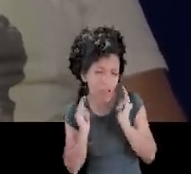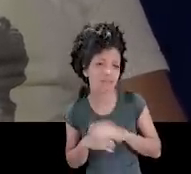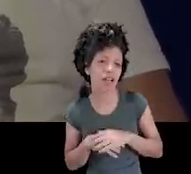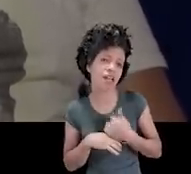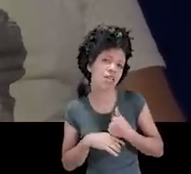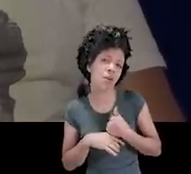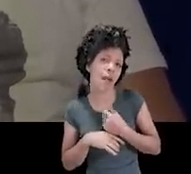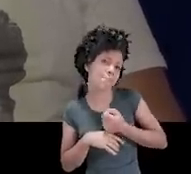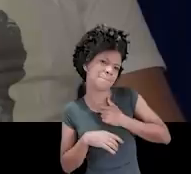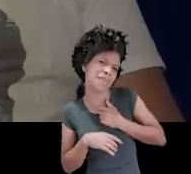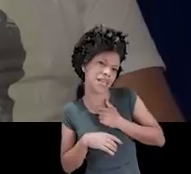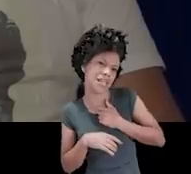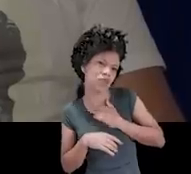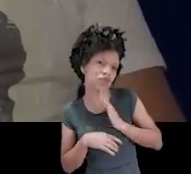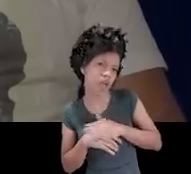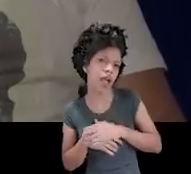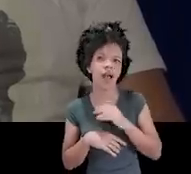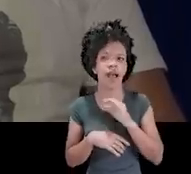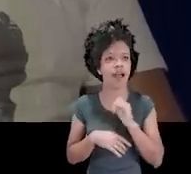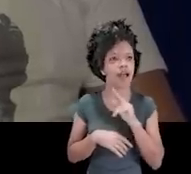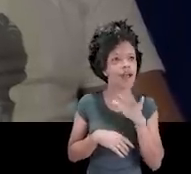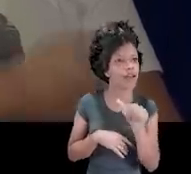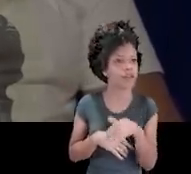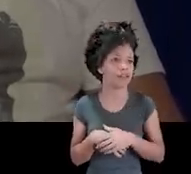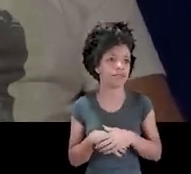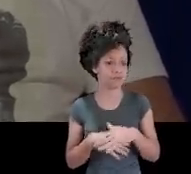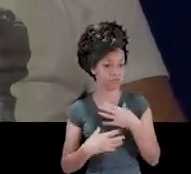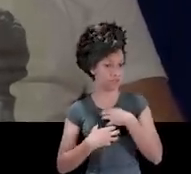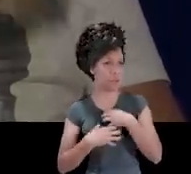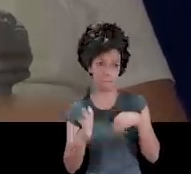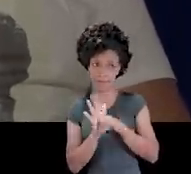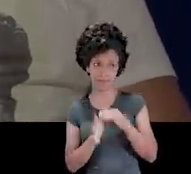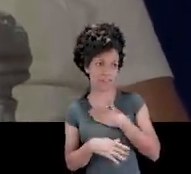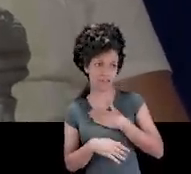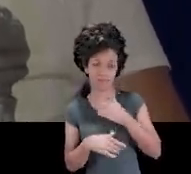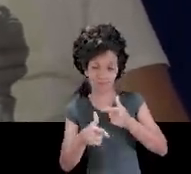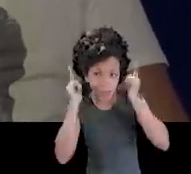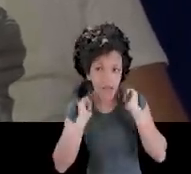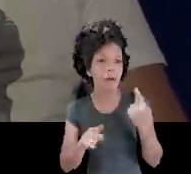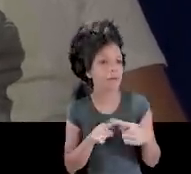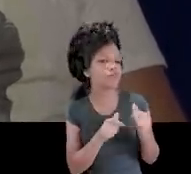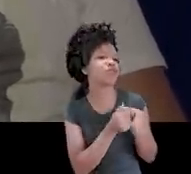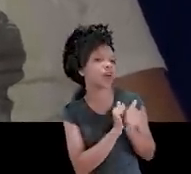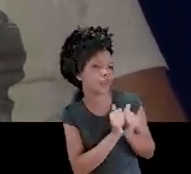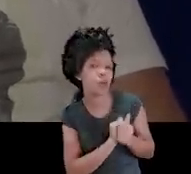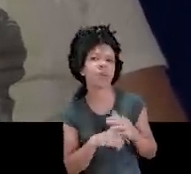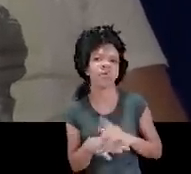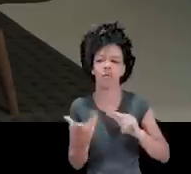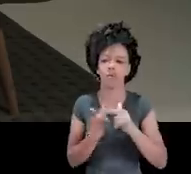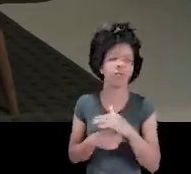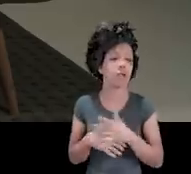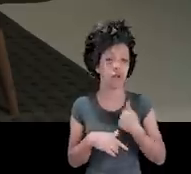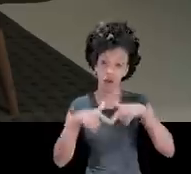apelido é careca, eu ainda tinha. Era tipo dela. Se ela deixar crescer, tem tudo. Eu tinha. Meu apelido já era careca. Por causa de jogador, por causa desses negócios. De ser o